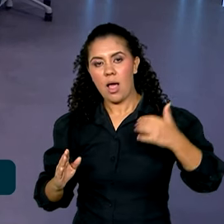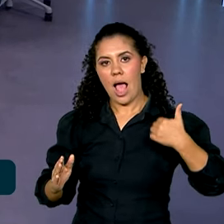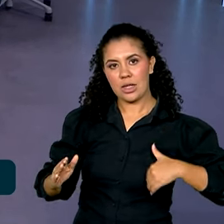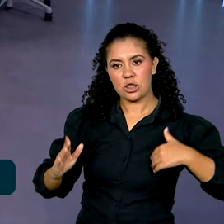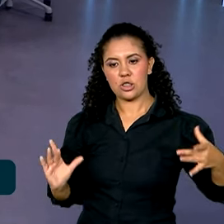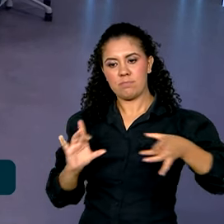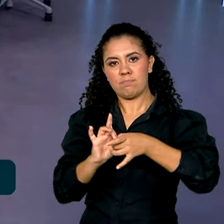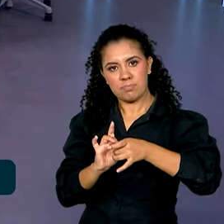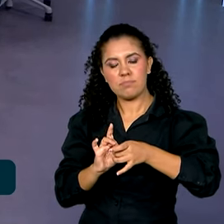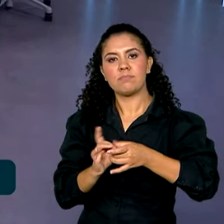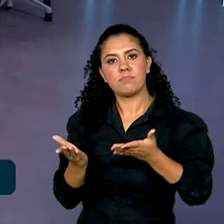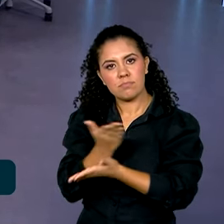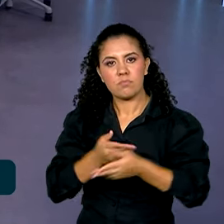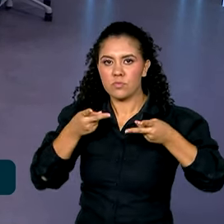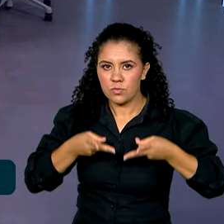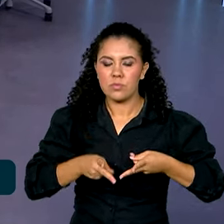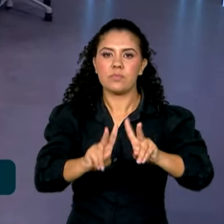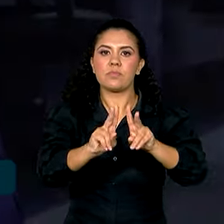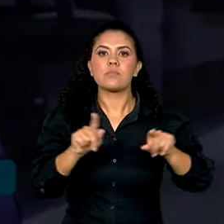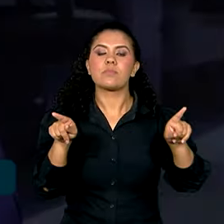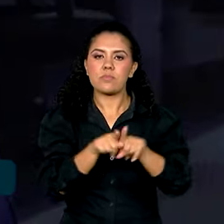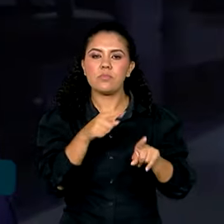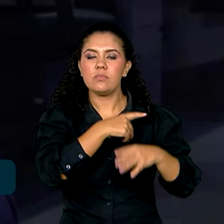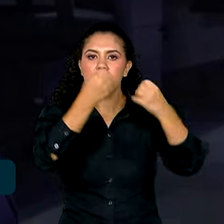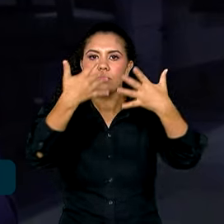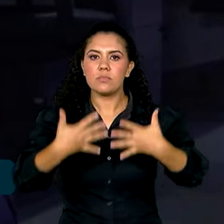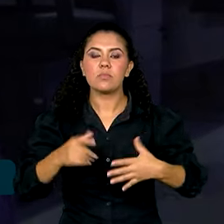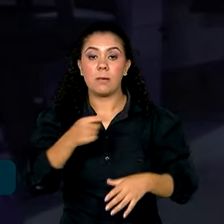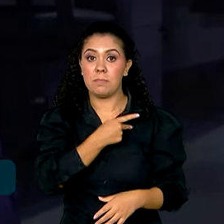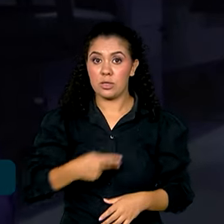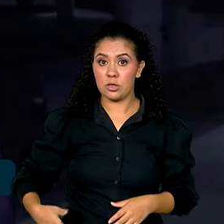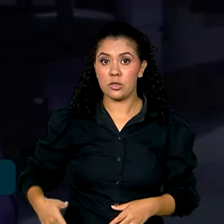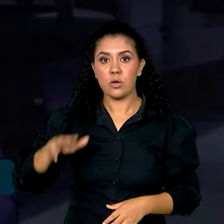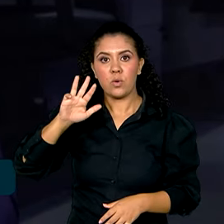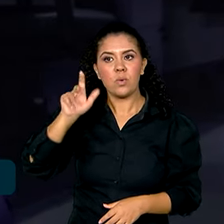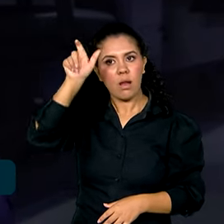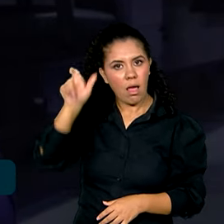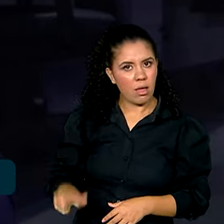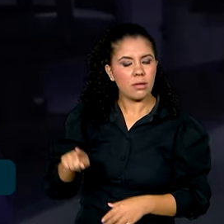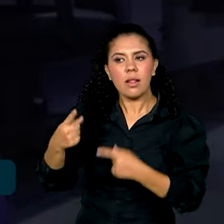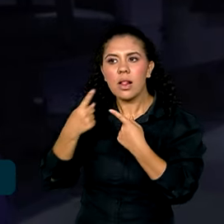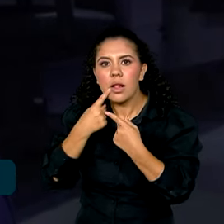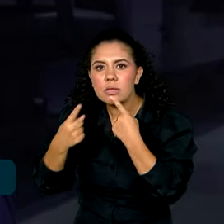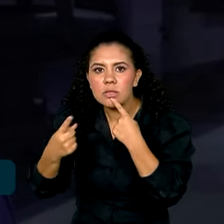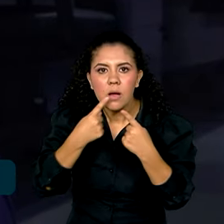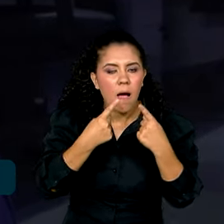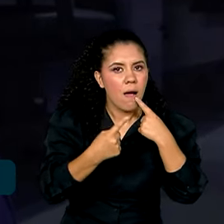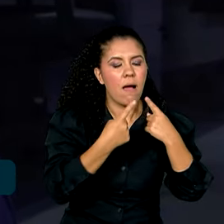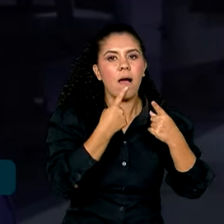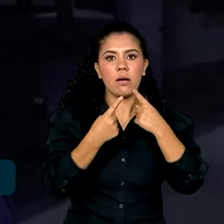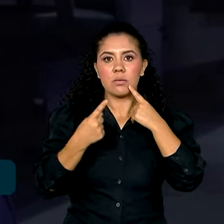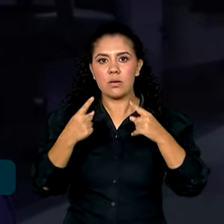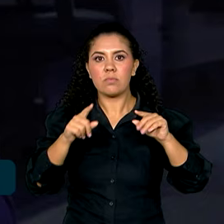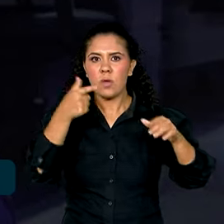avaliação sobre a relação do governo com o Congresso Nacional. O presidente Lula é o homem do diálogo. Olha que você aprovar a